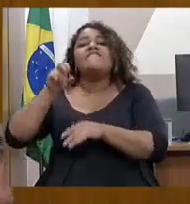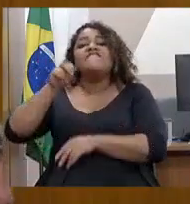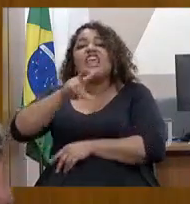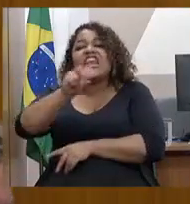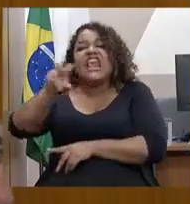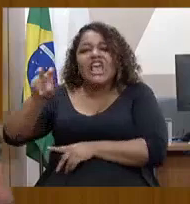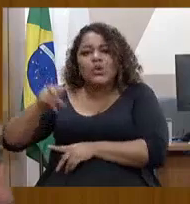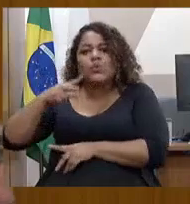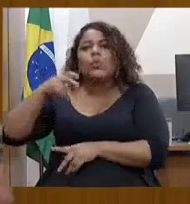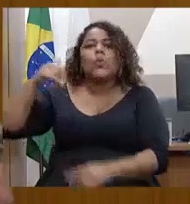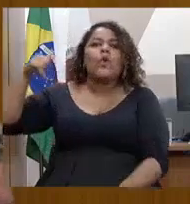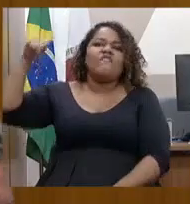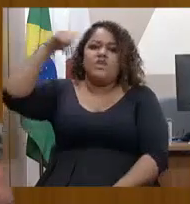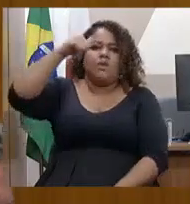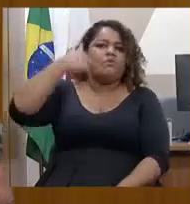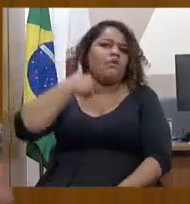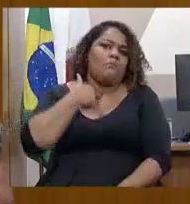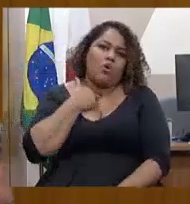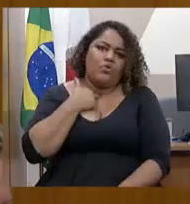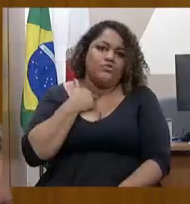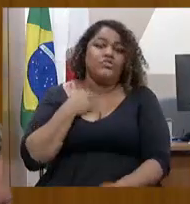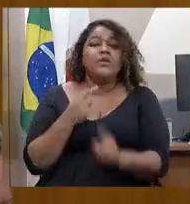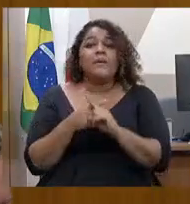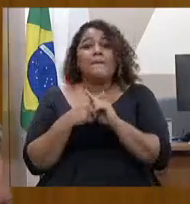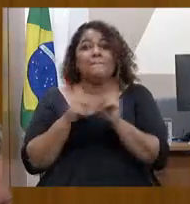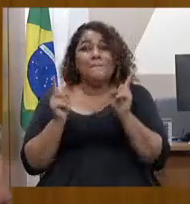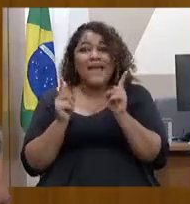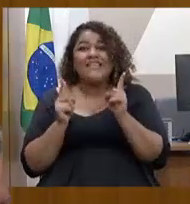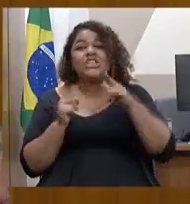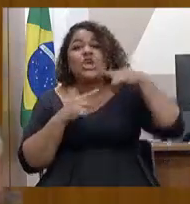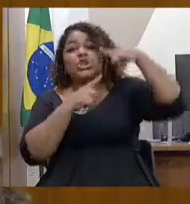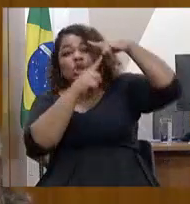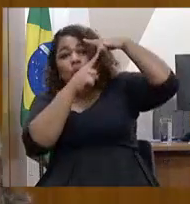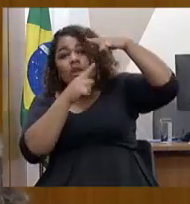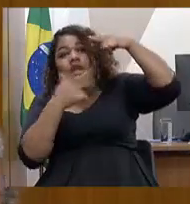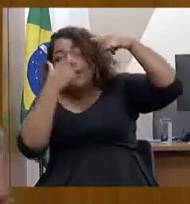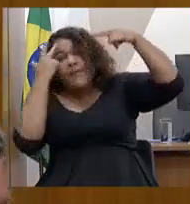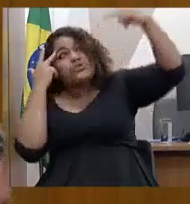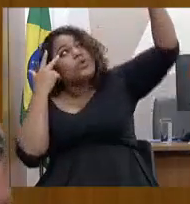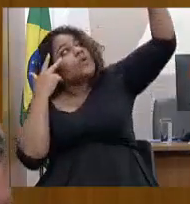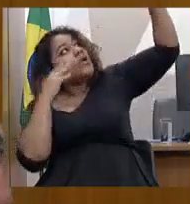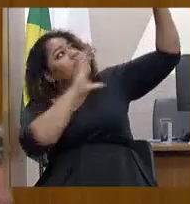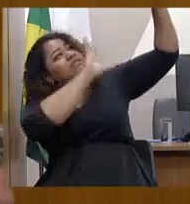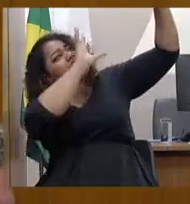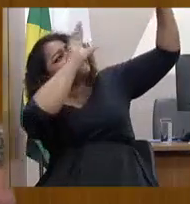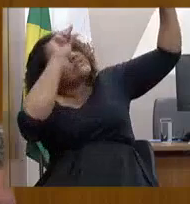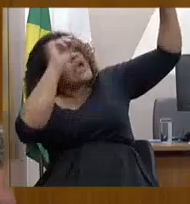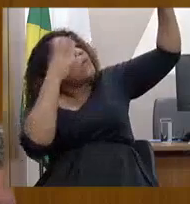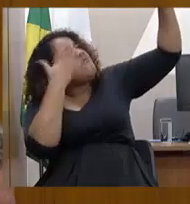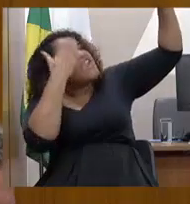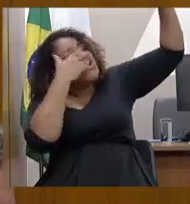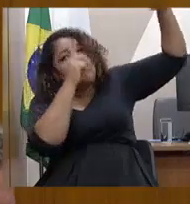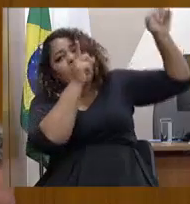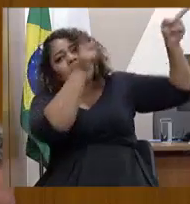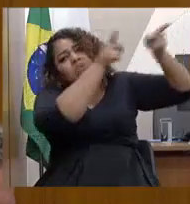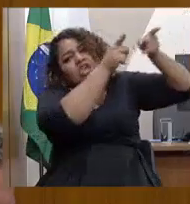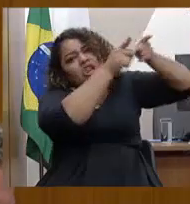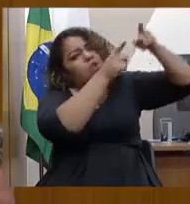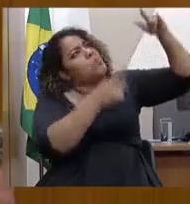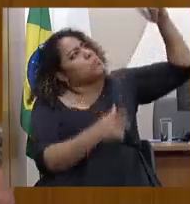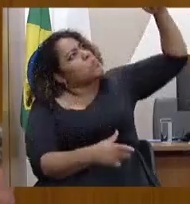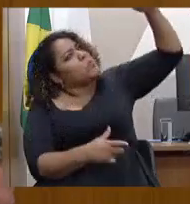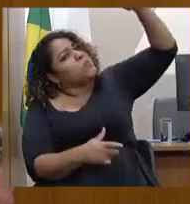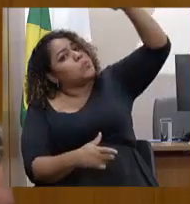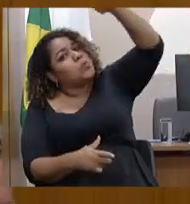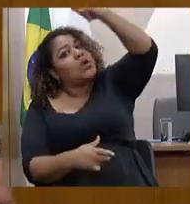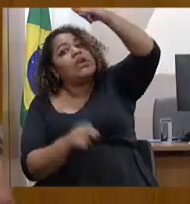pequenininho as pessoas nem vê que tá jogando então eu tô trazendo isso e até falei com Derli que a cunhada dele é uma